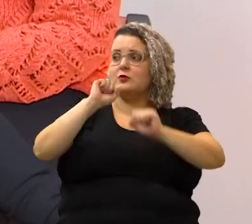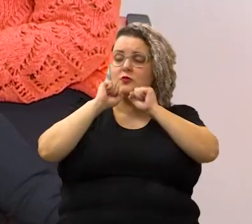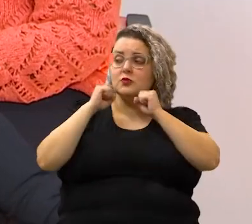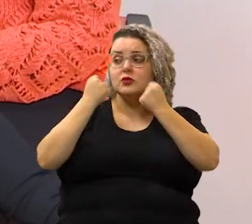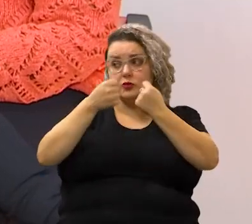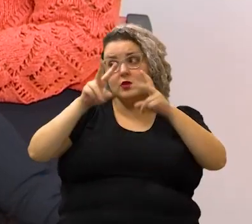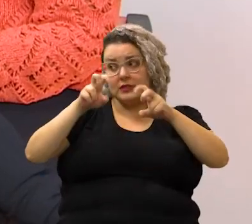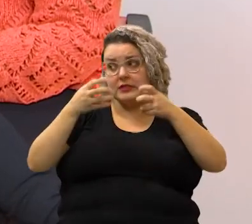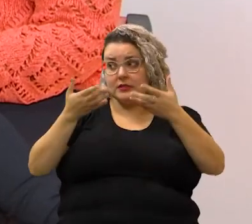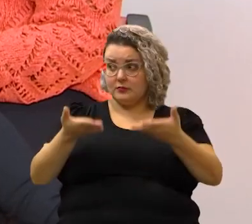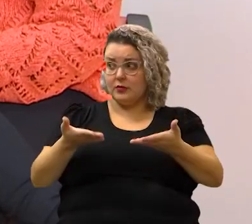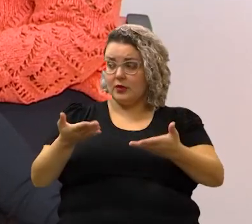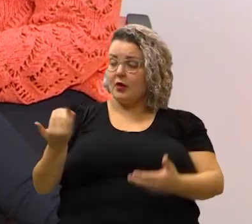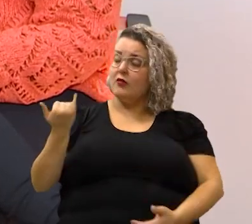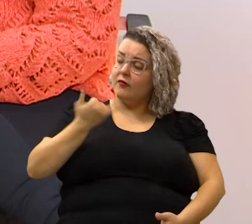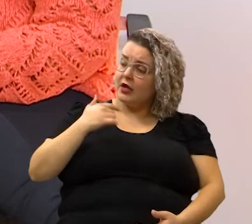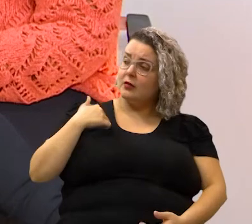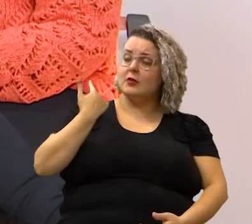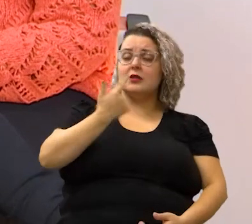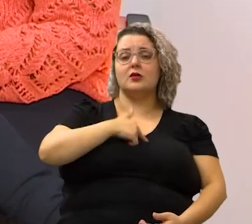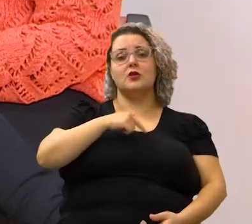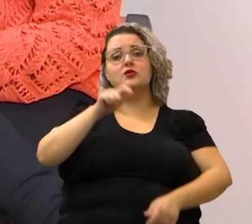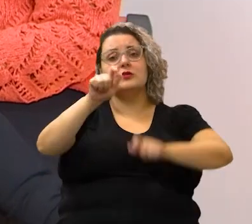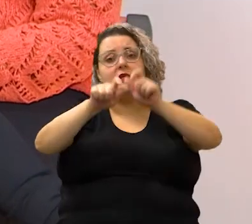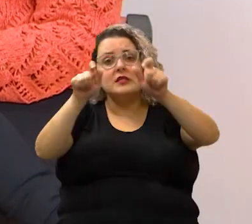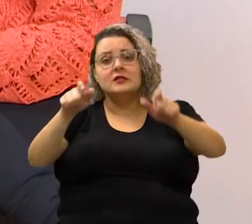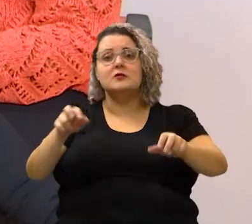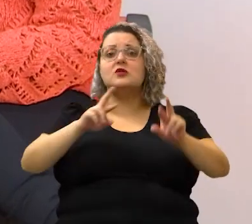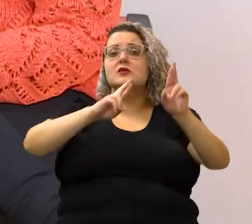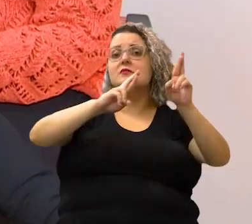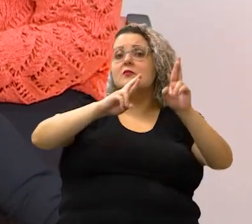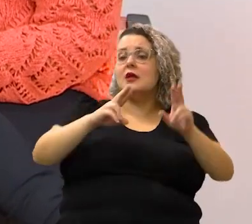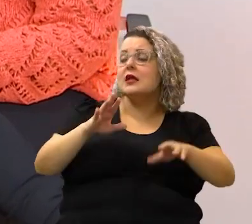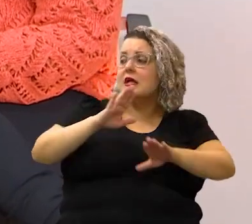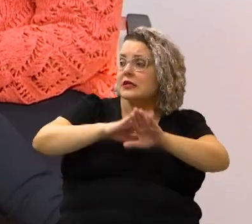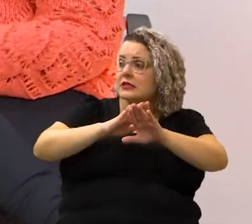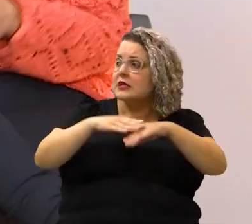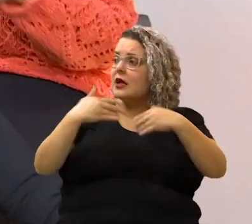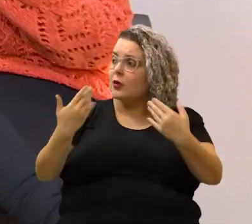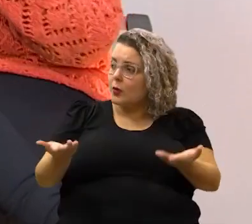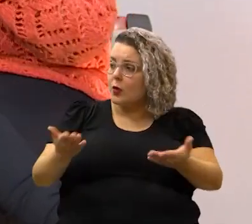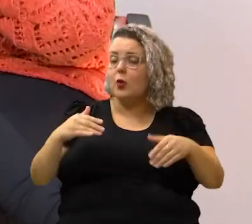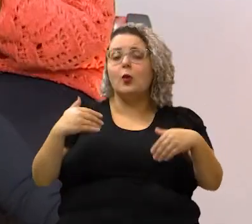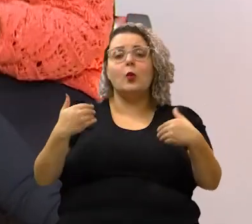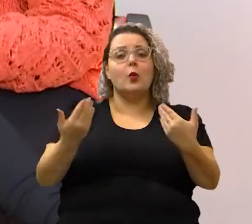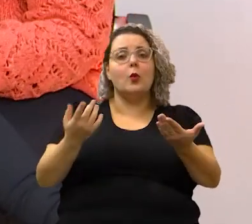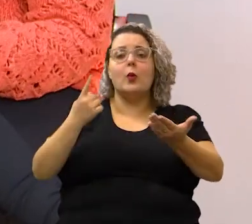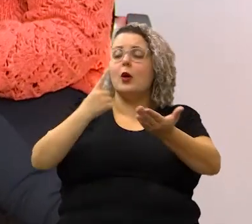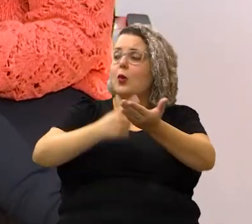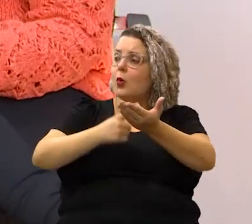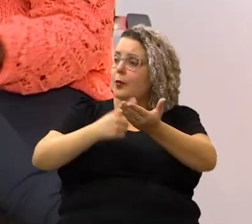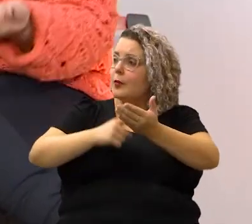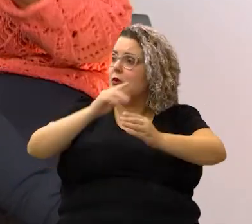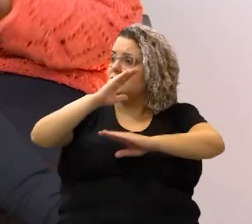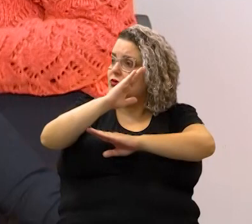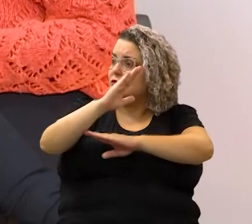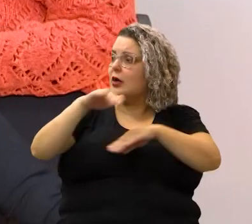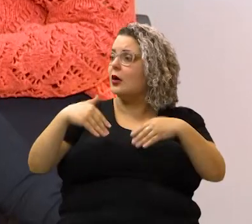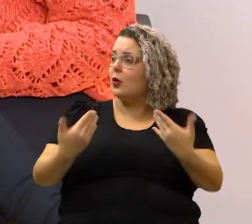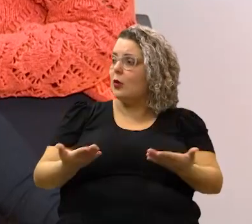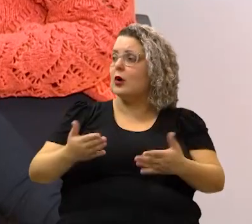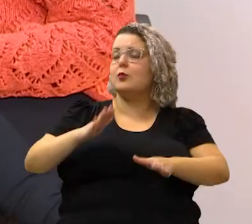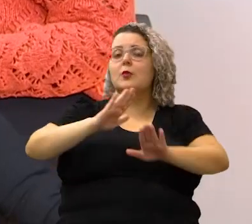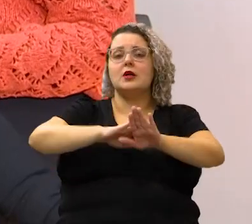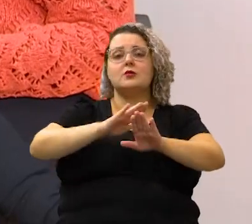justamente com esse tema fala para nós o que que as pessoas podem esperar dessa atividade Qual é o compromisso da câmara quando